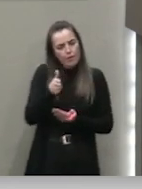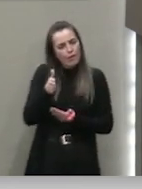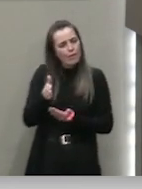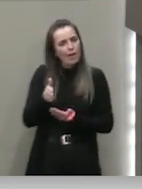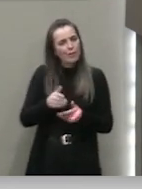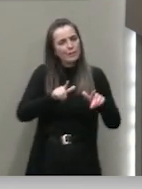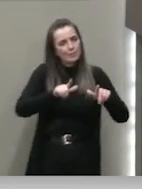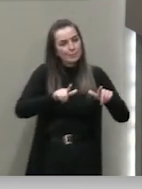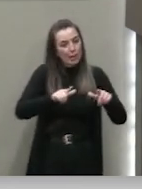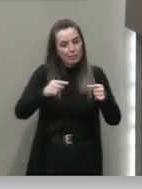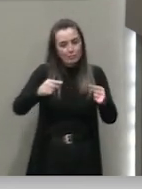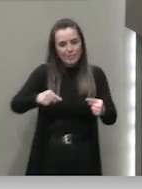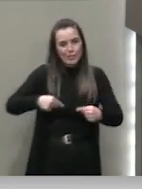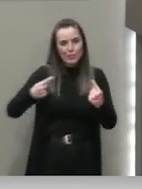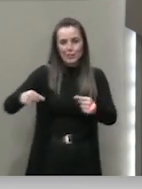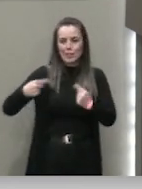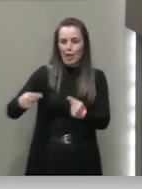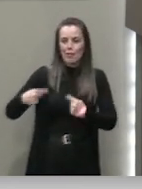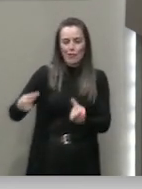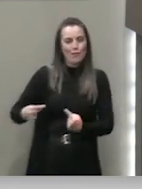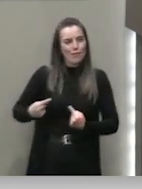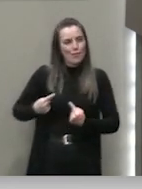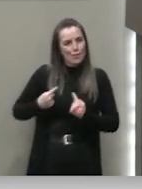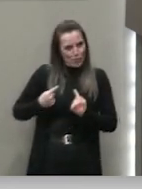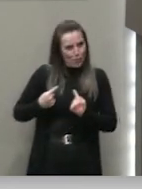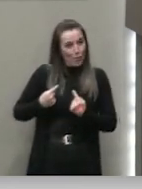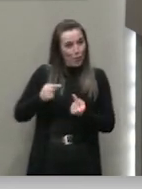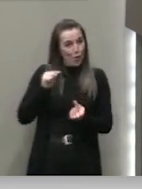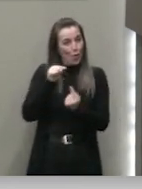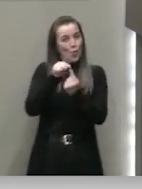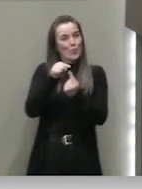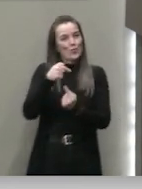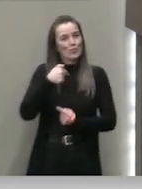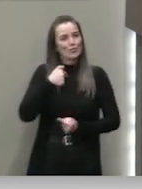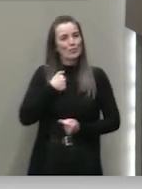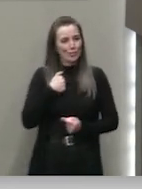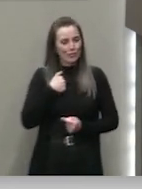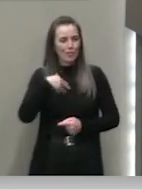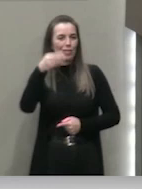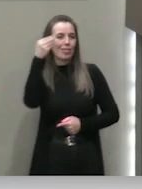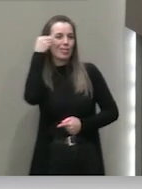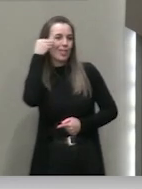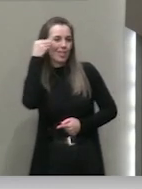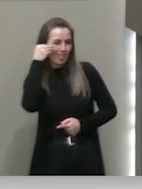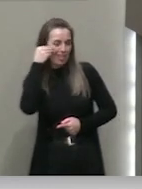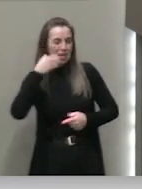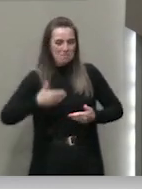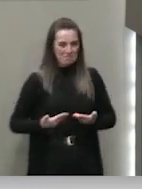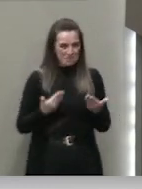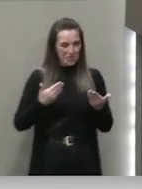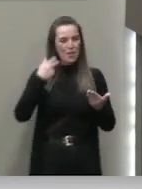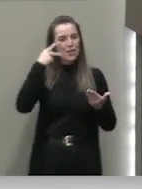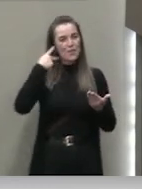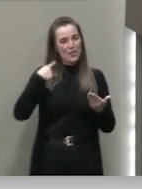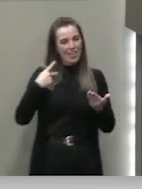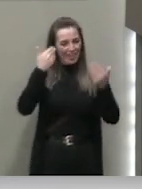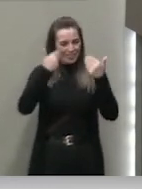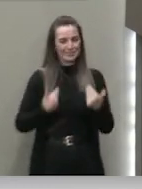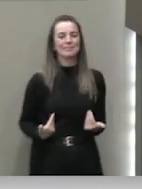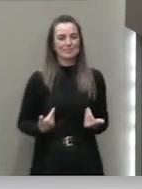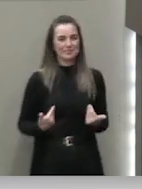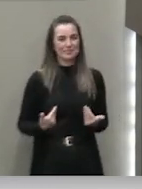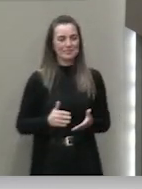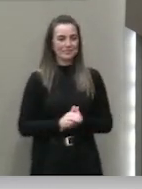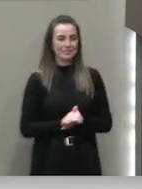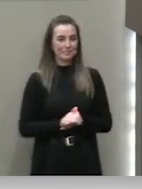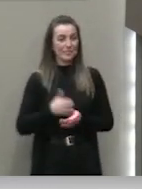passei. E me desafiaram que eu colocasse o meu nome à disposição. Naquela